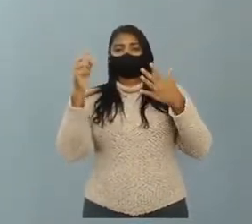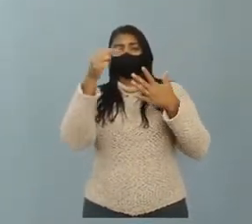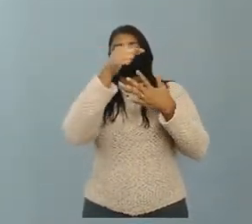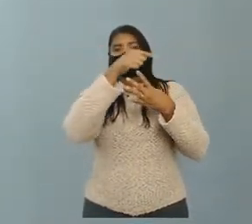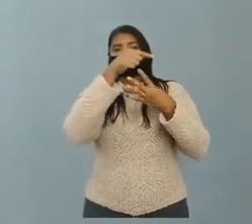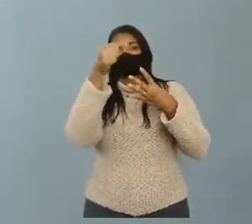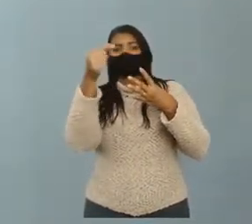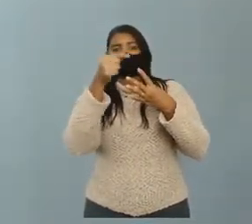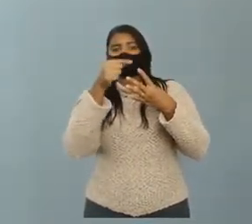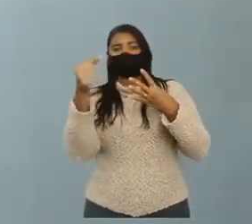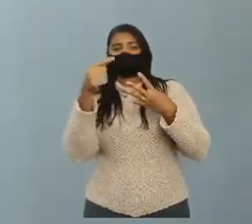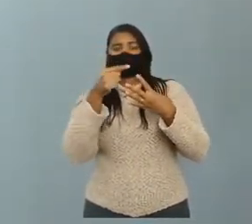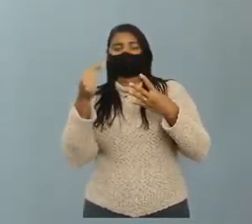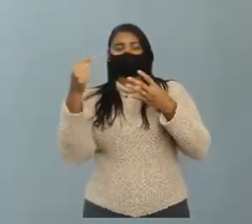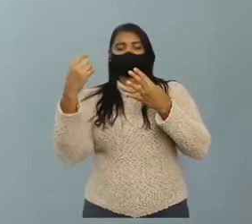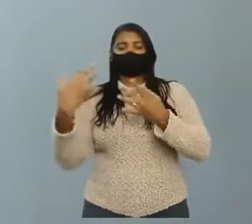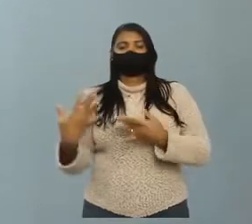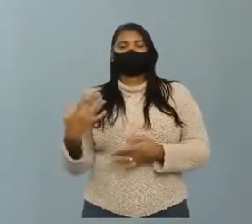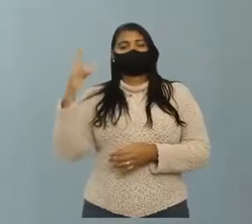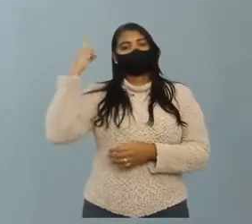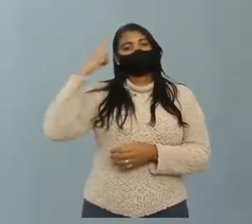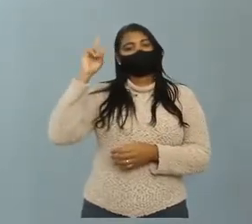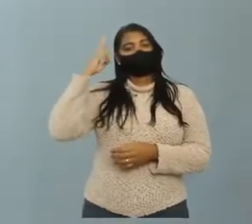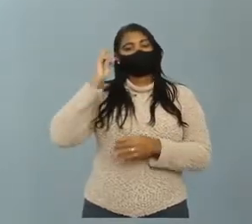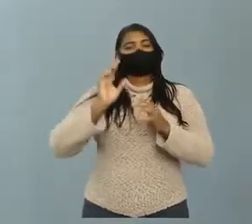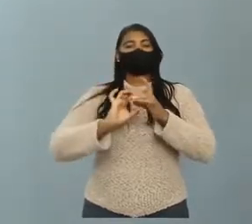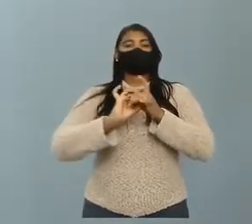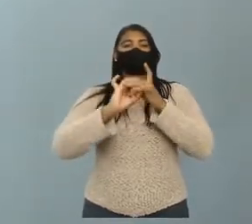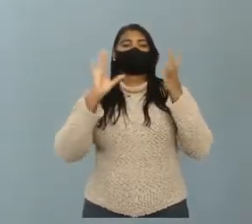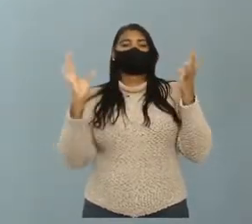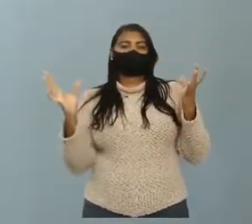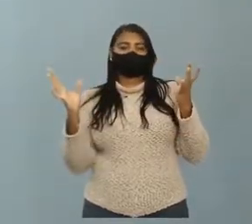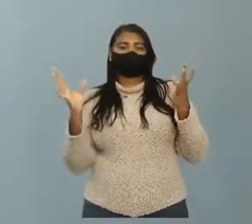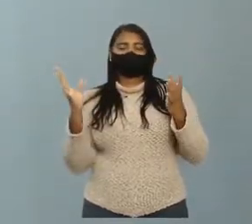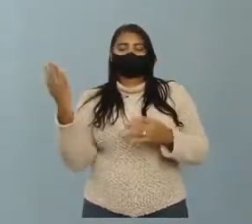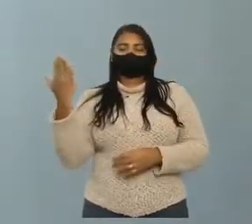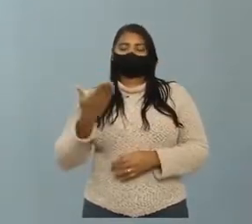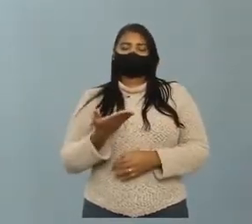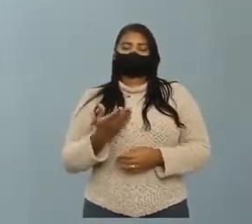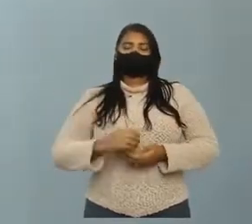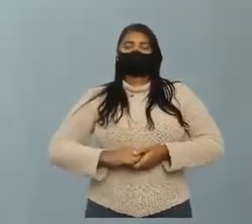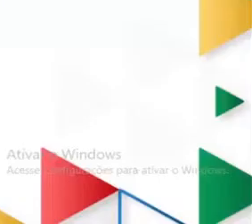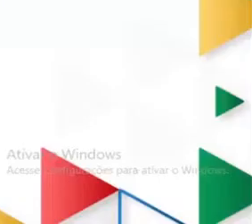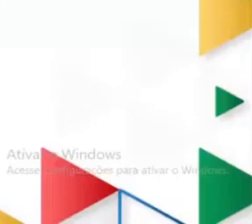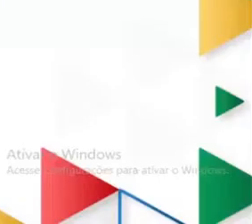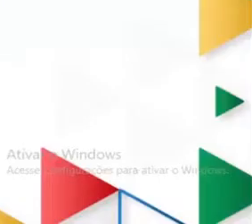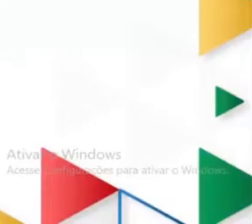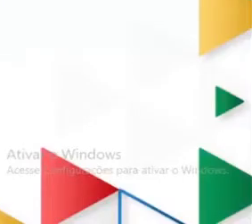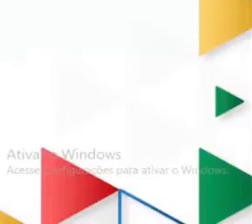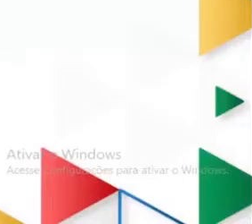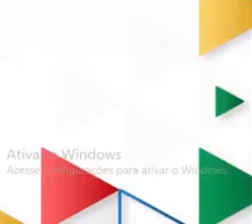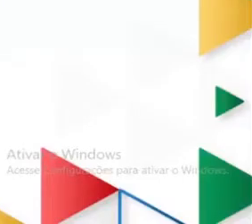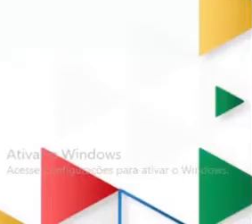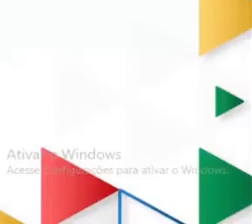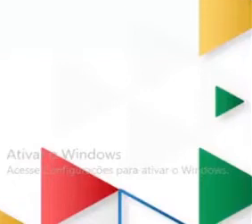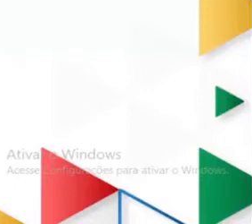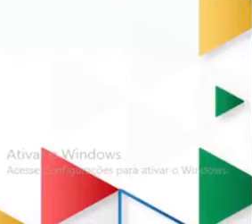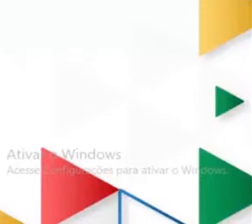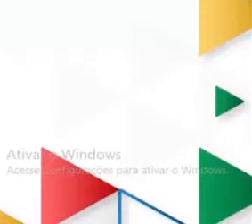uma máxima, que diz que a história nos liberta da submissão do presente. Porque o nosso conteúdo de hoje,